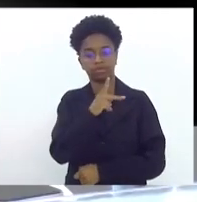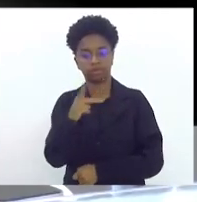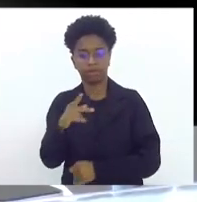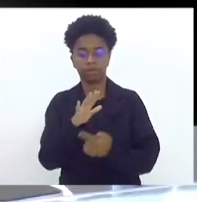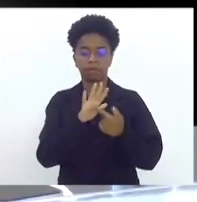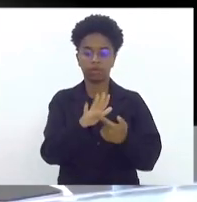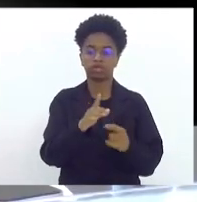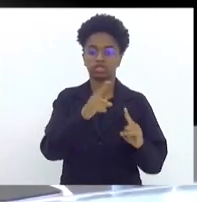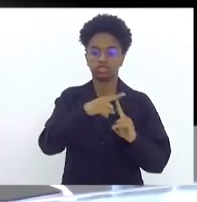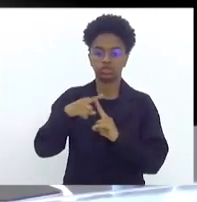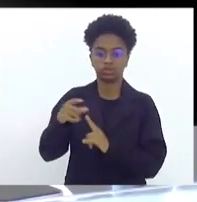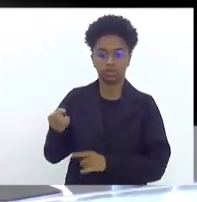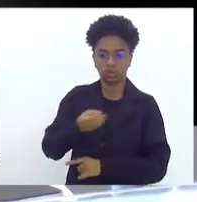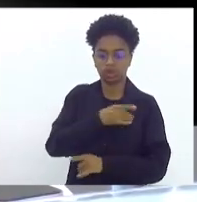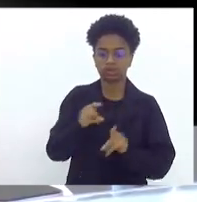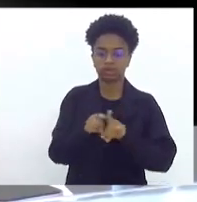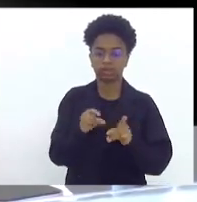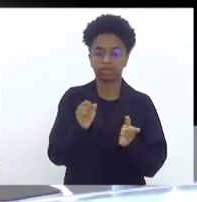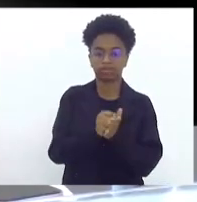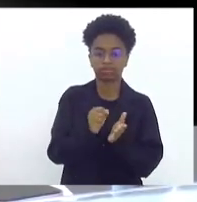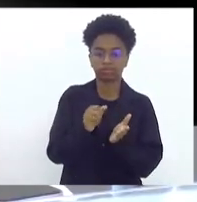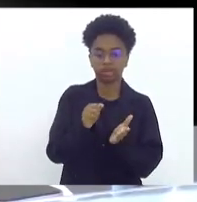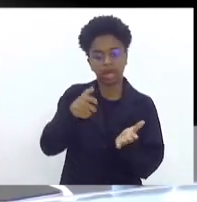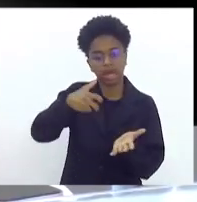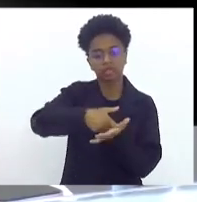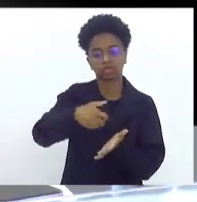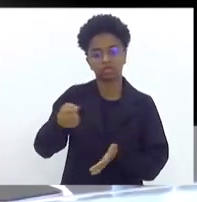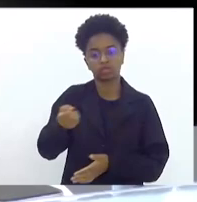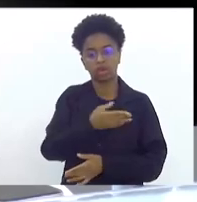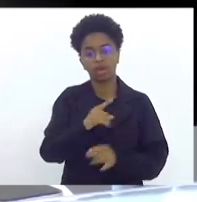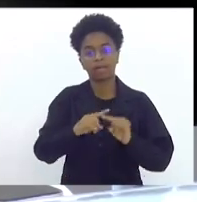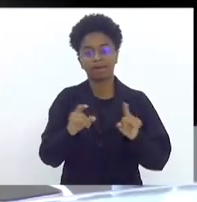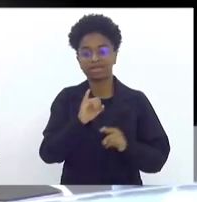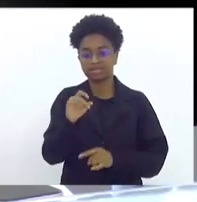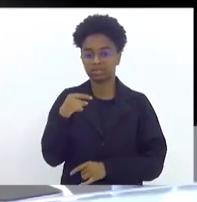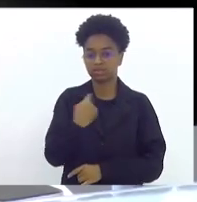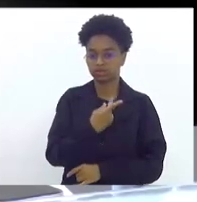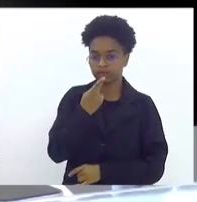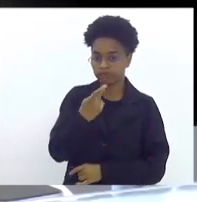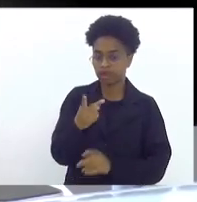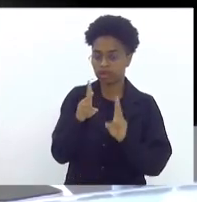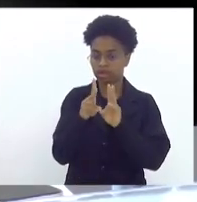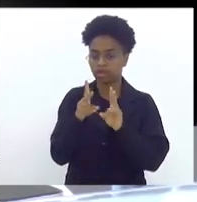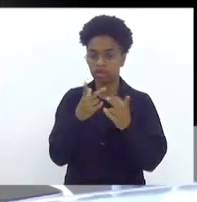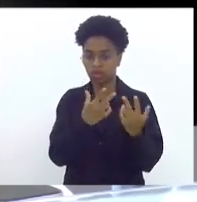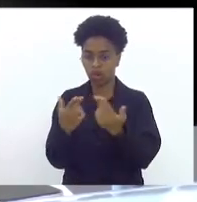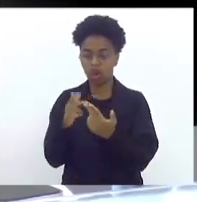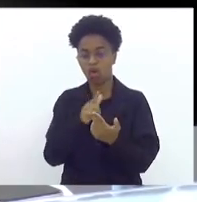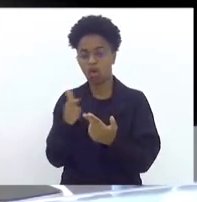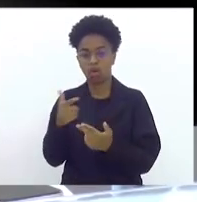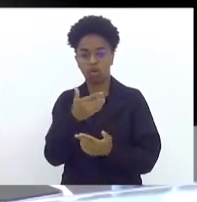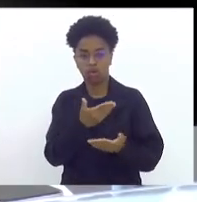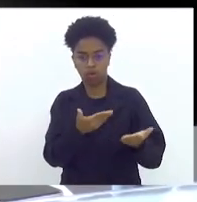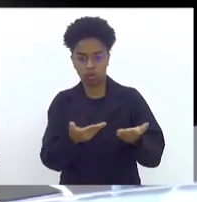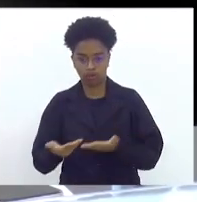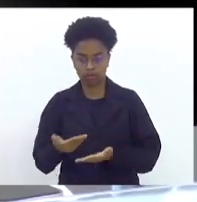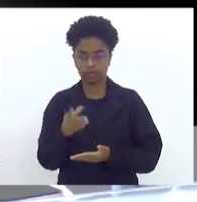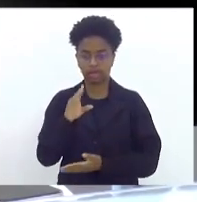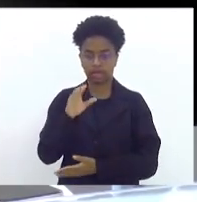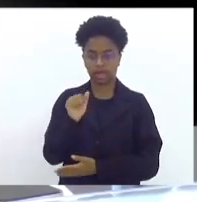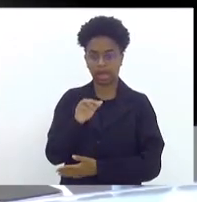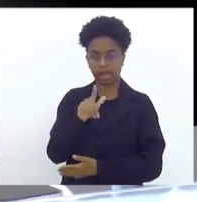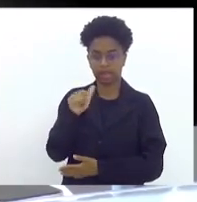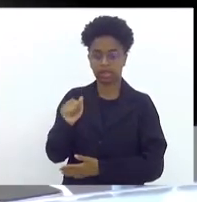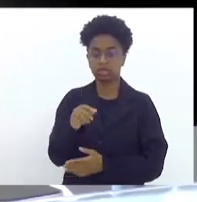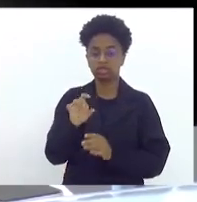trazer novas penalizações mas quando a gente fala do que falou a nossa é outra convidada Doutora Carla sobre